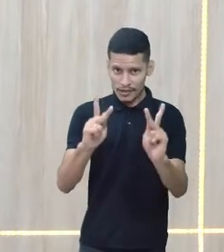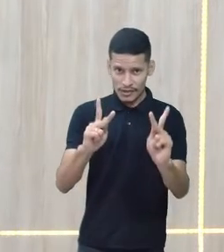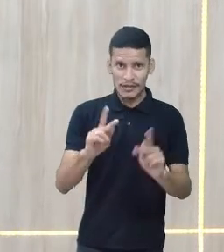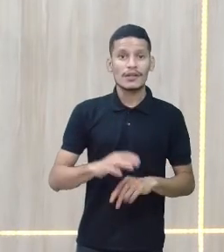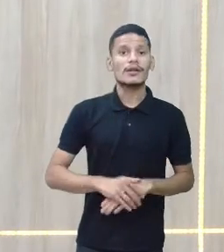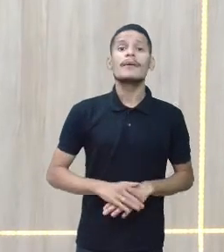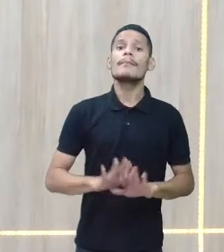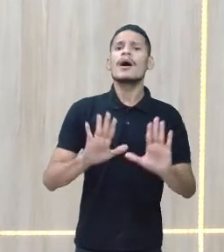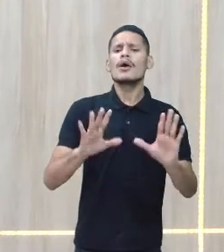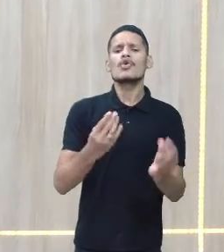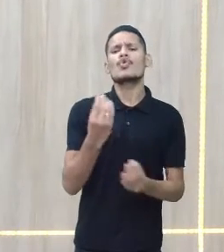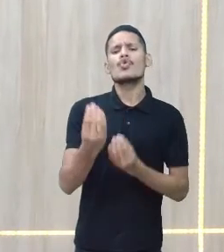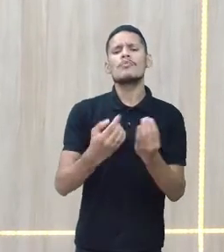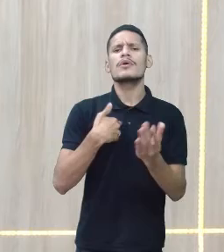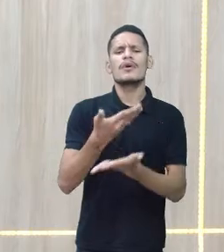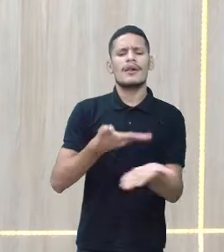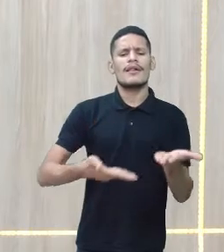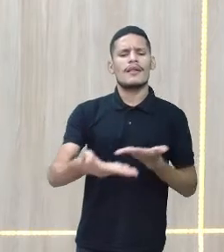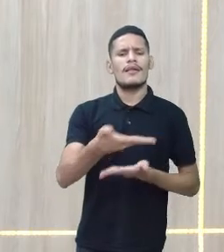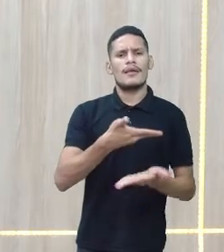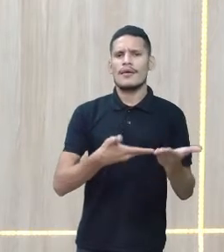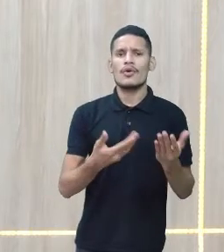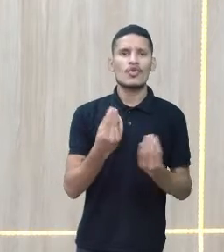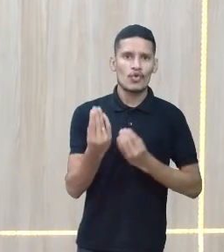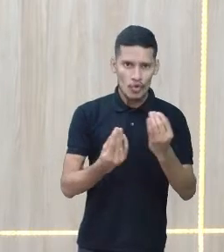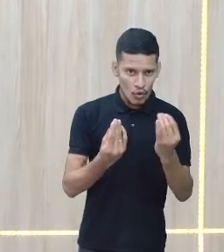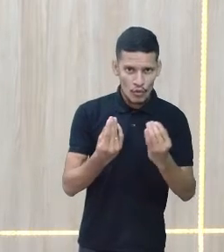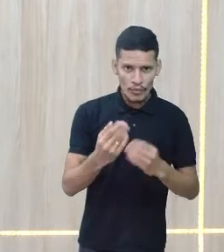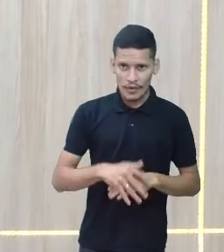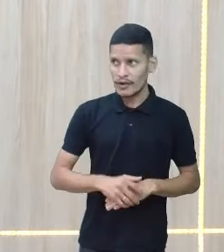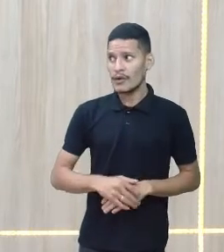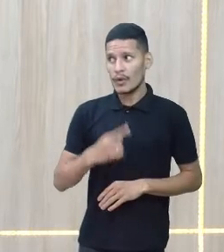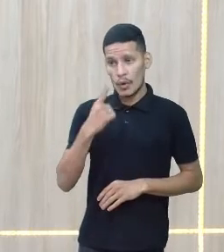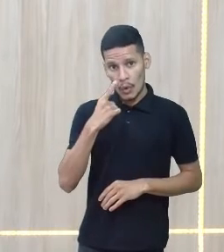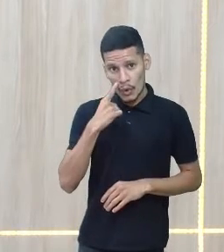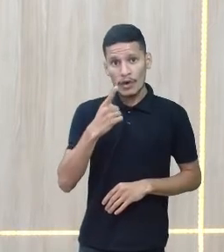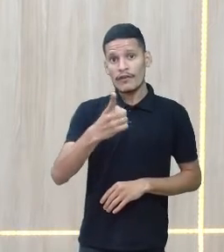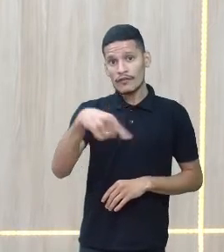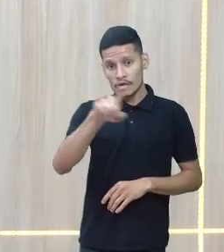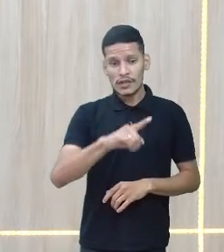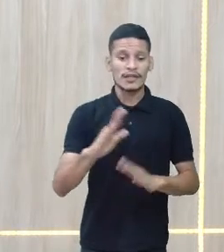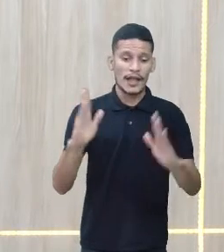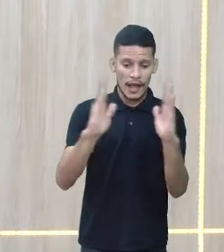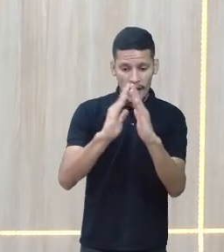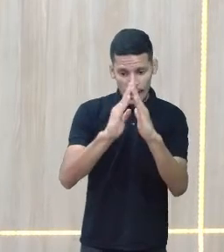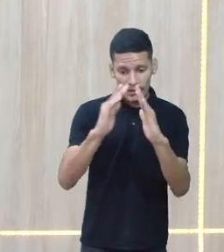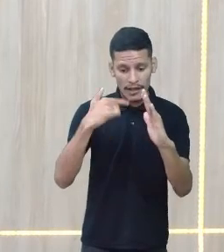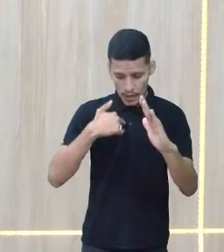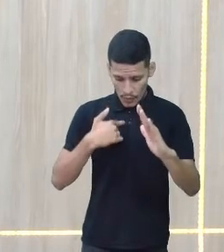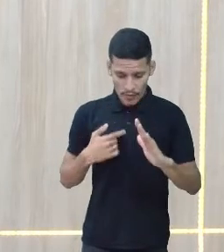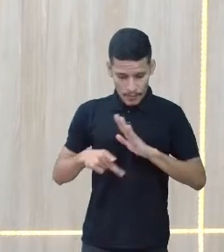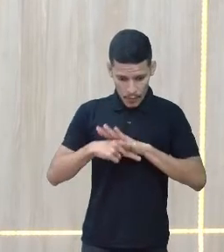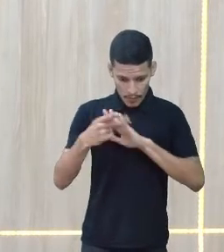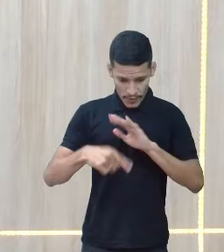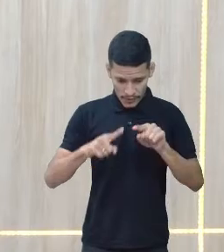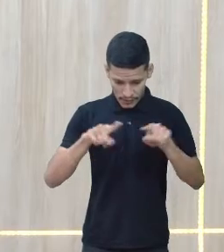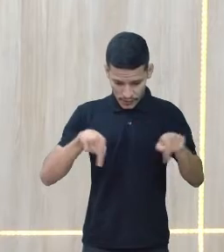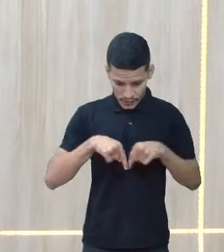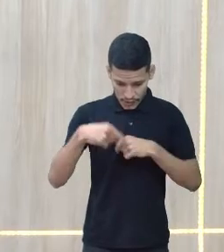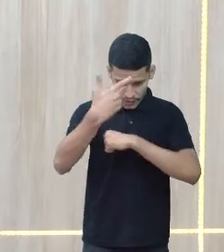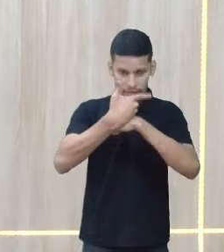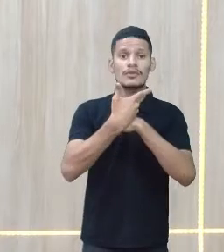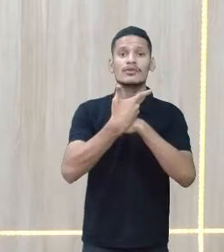tranquilo? Mas como é que eu faço para ter essa interação, né? Você aí na sua casa, a gente aqui no